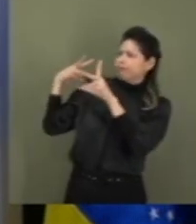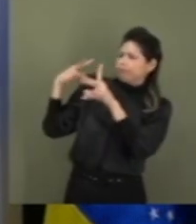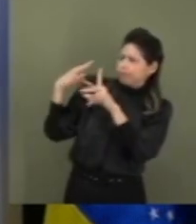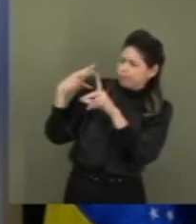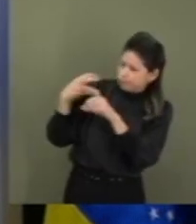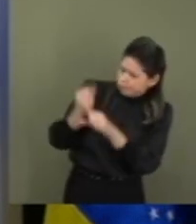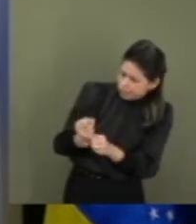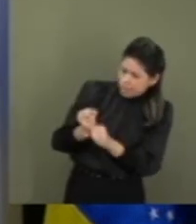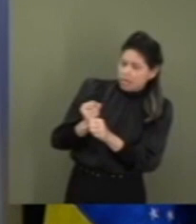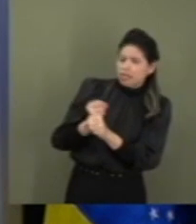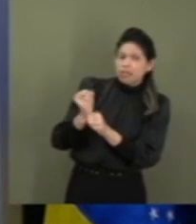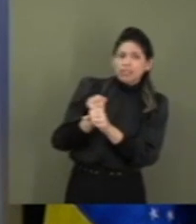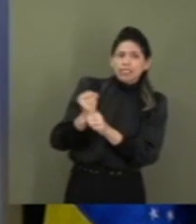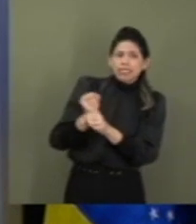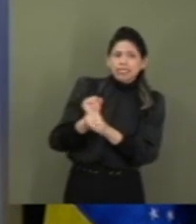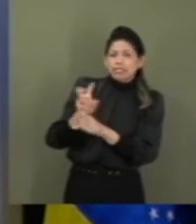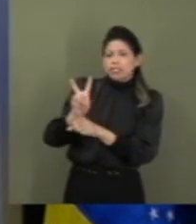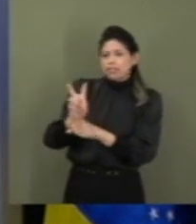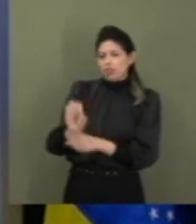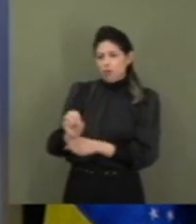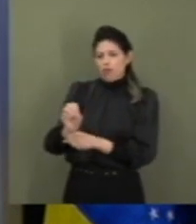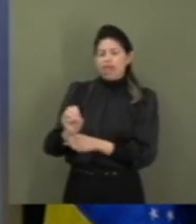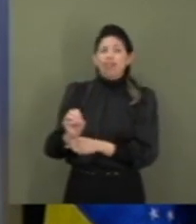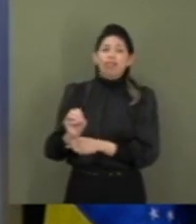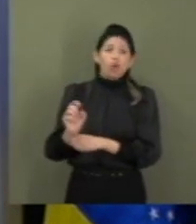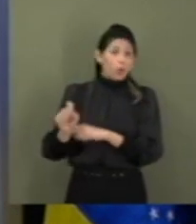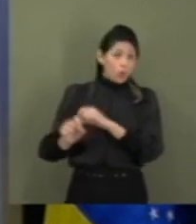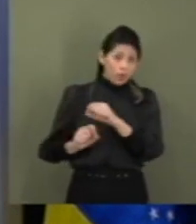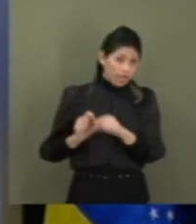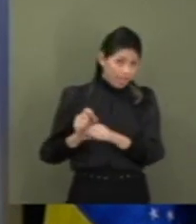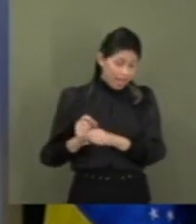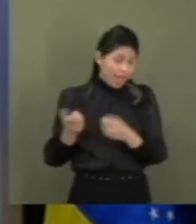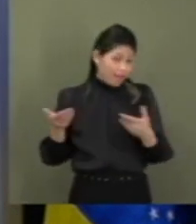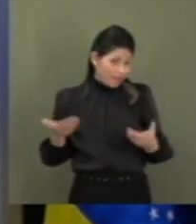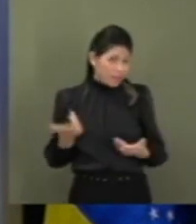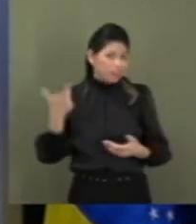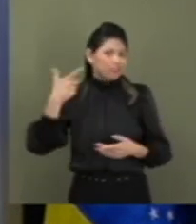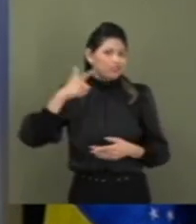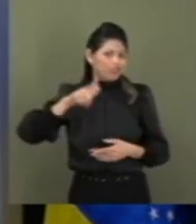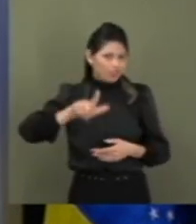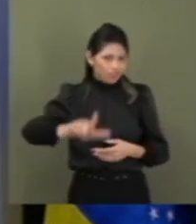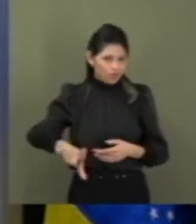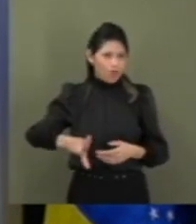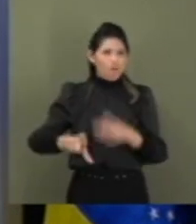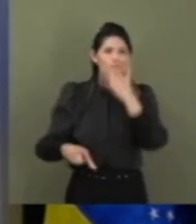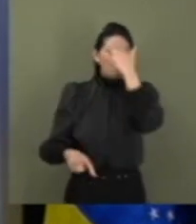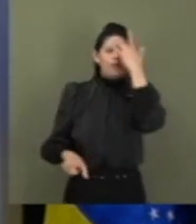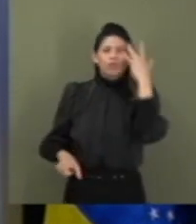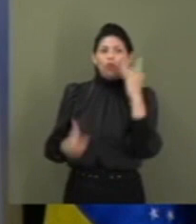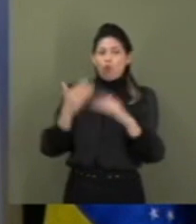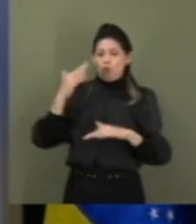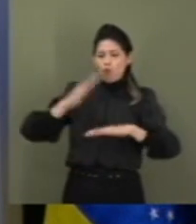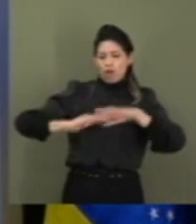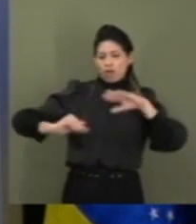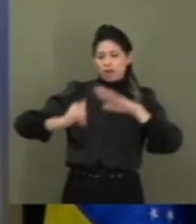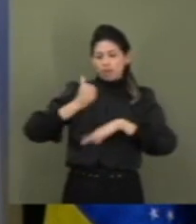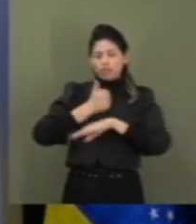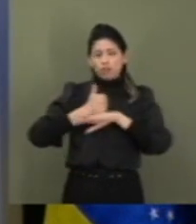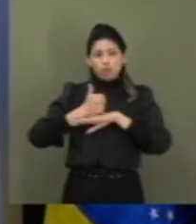a viver uma situação semelhante, em que profissionais são punidos por